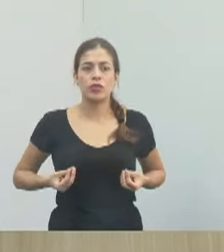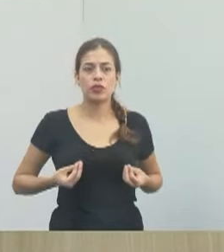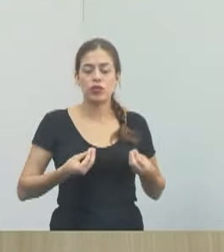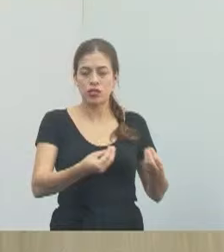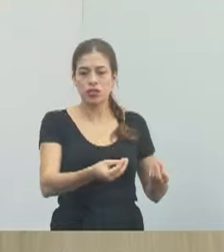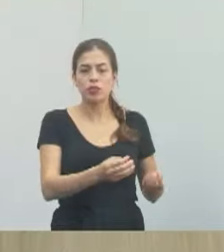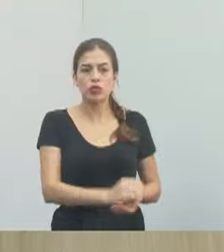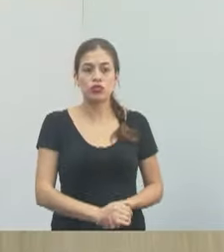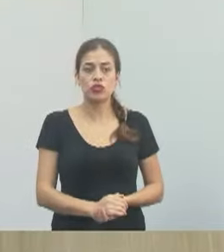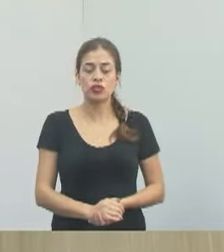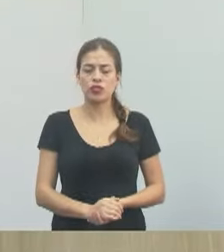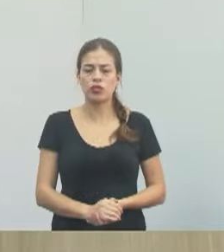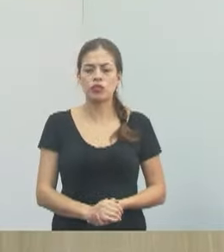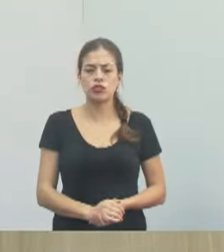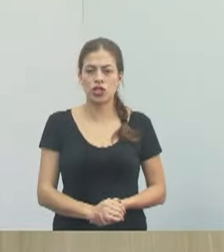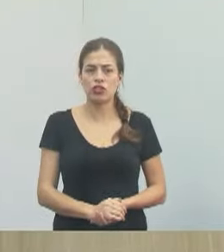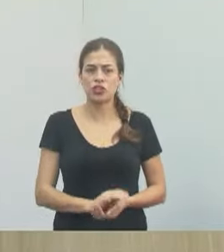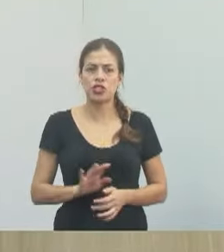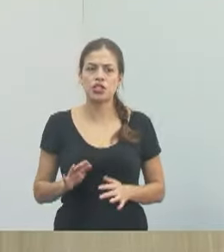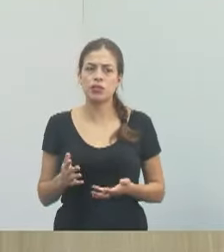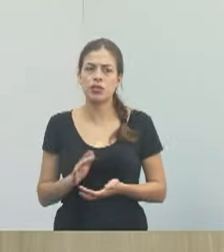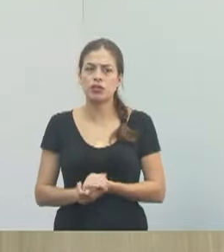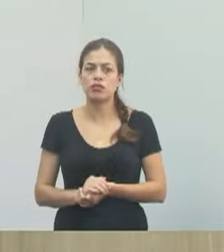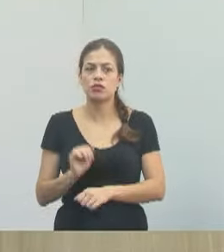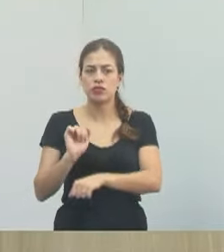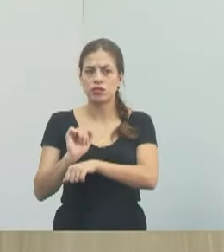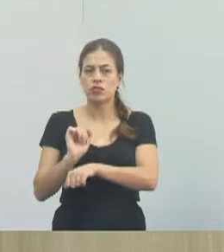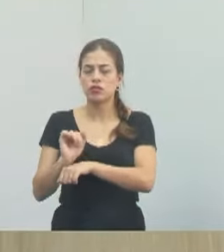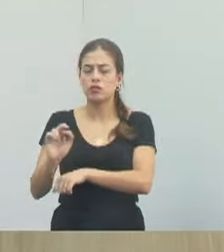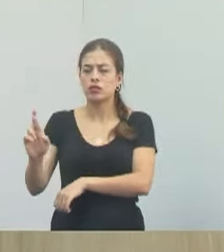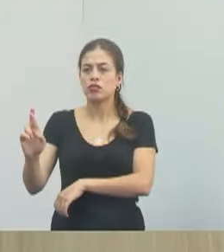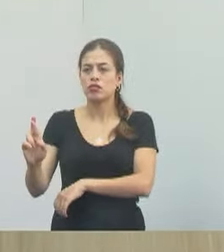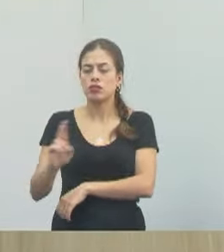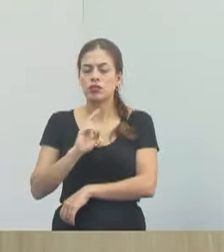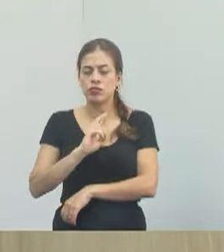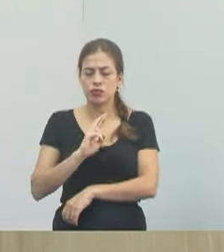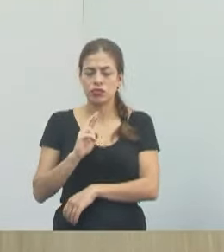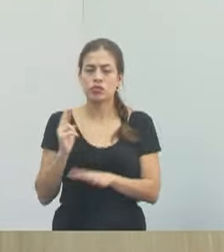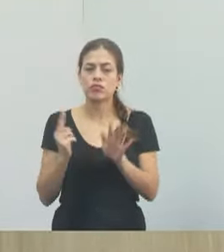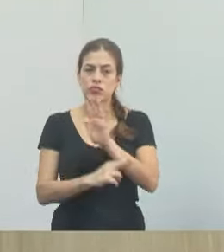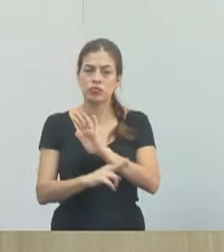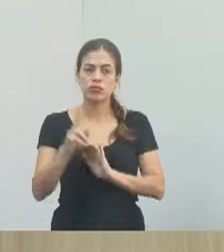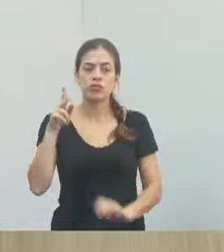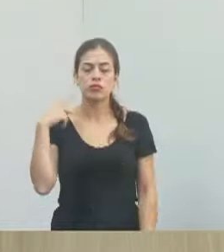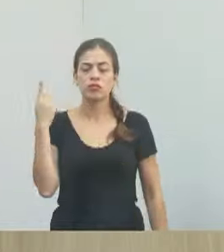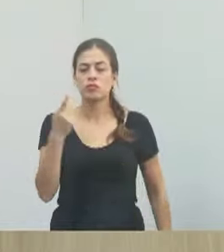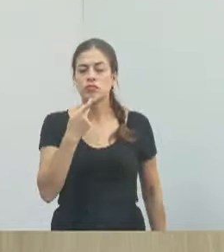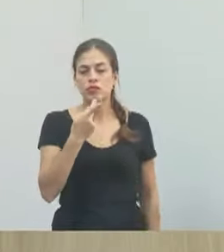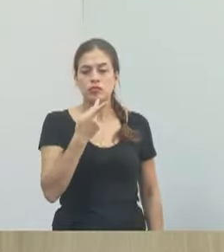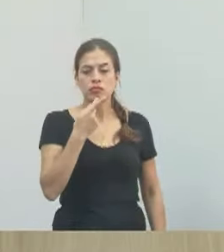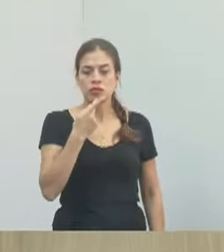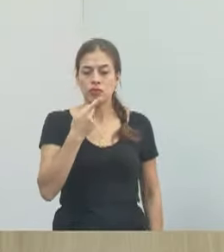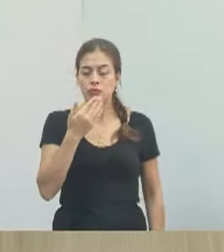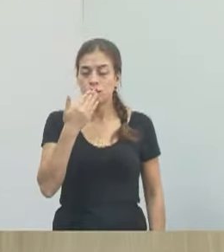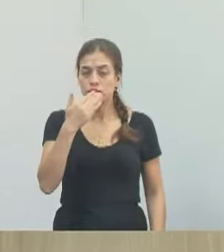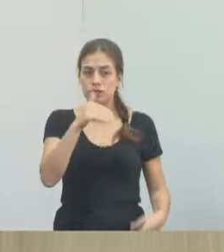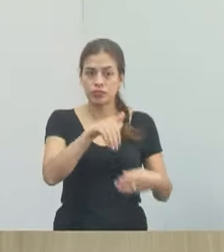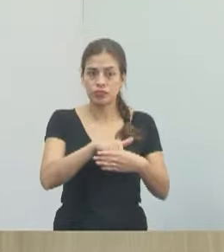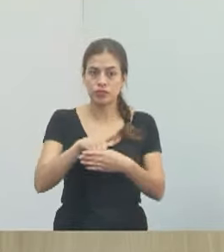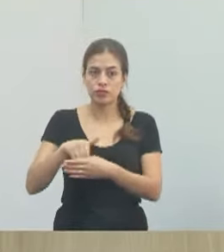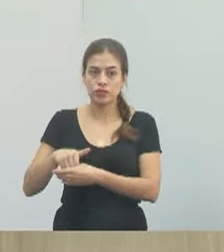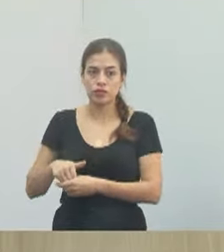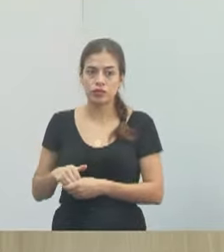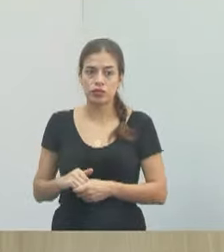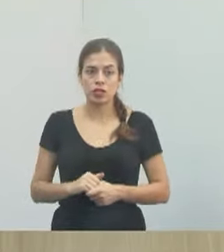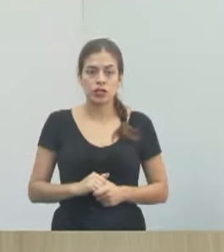ao aguarda manifestação autoria Vereador hern Barreto foi pedido votação